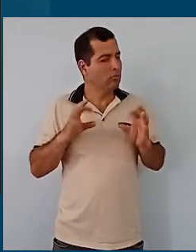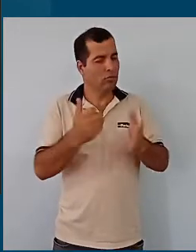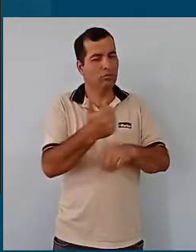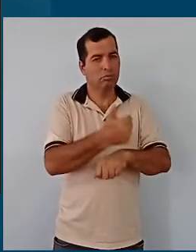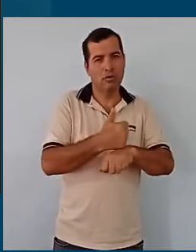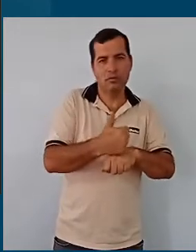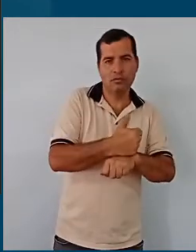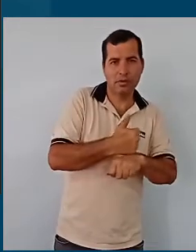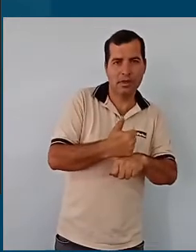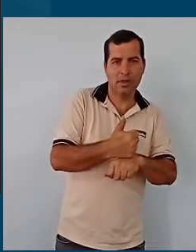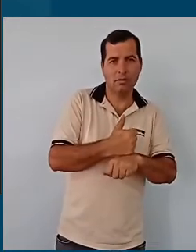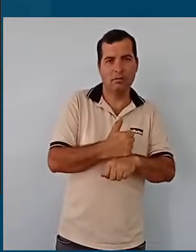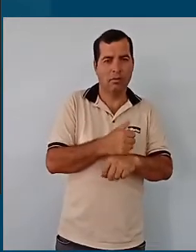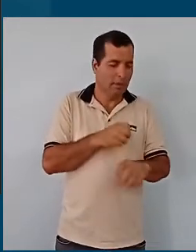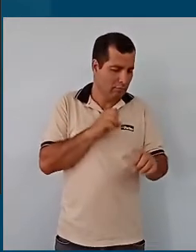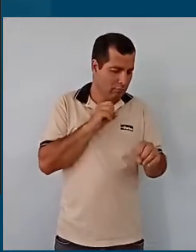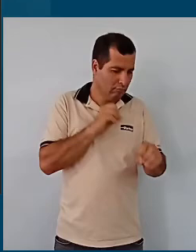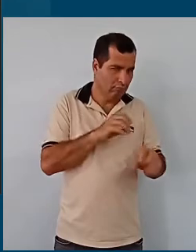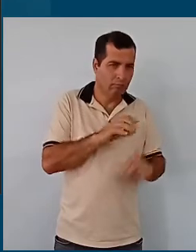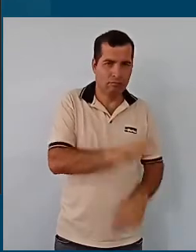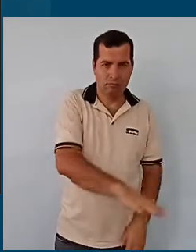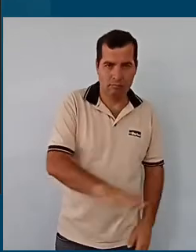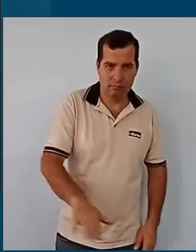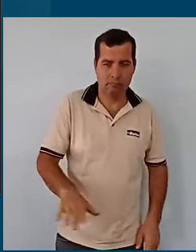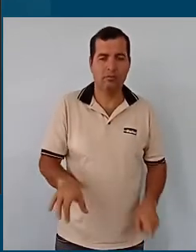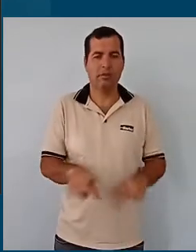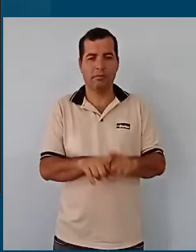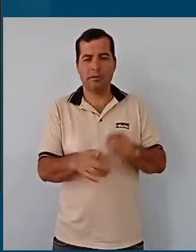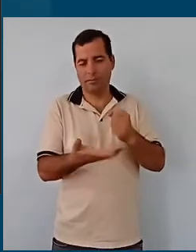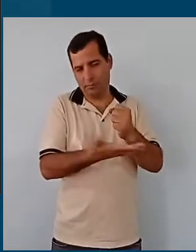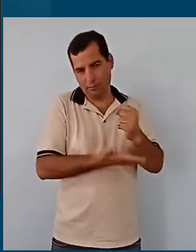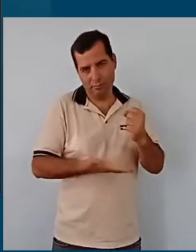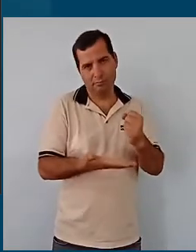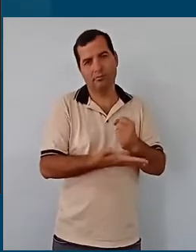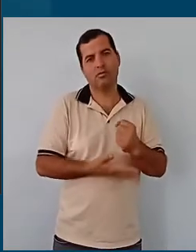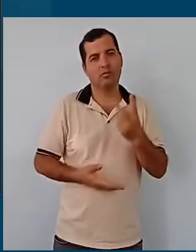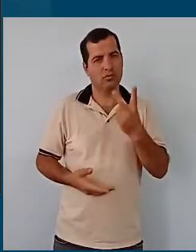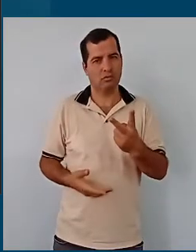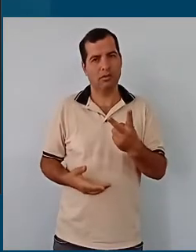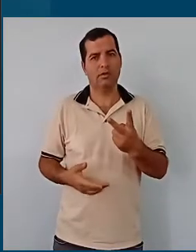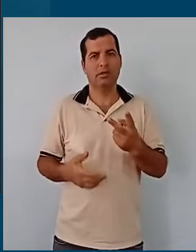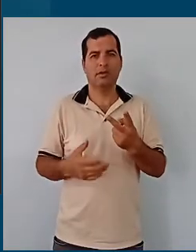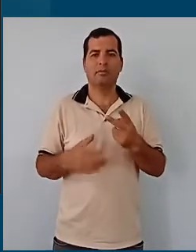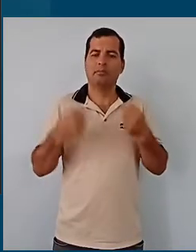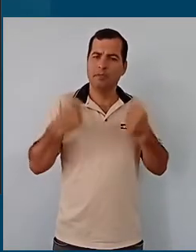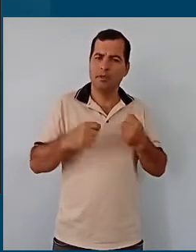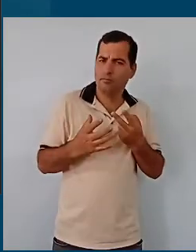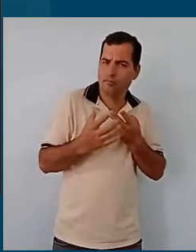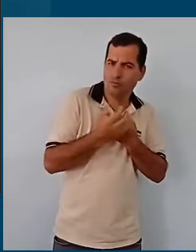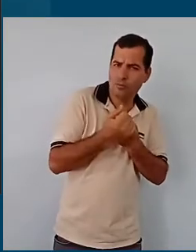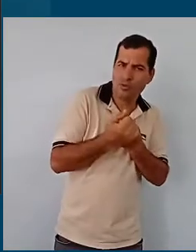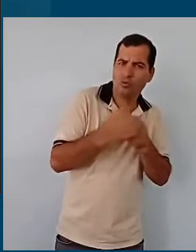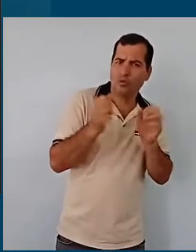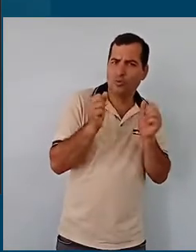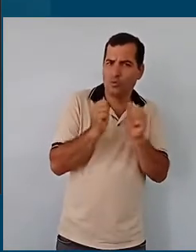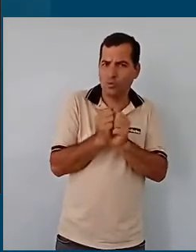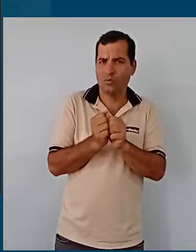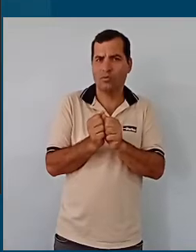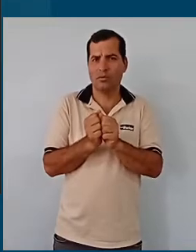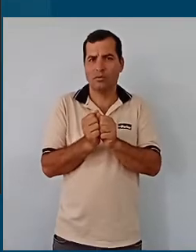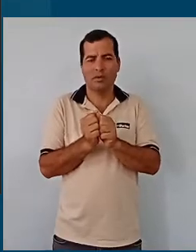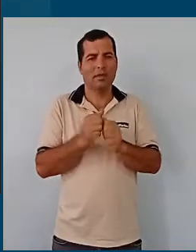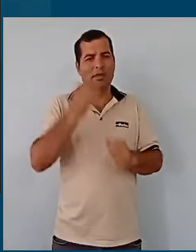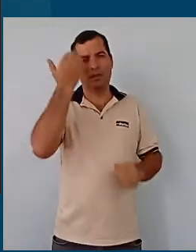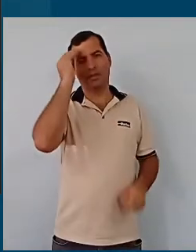profissionais das duas etapas, ou seja, do ensino fundamental e da educação infantil, partilhem da mesma concepção